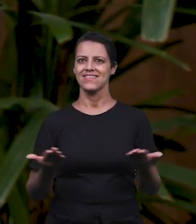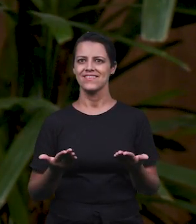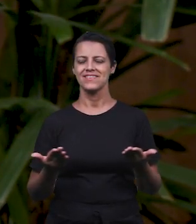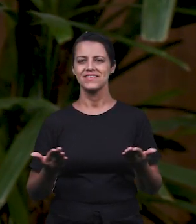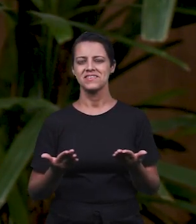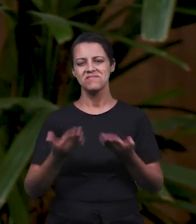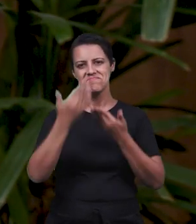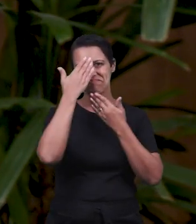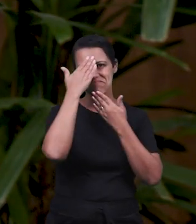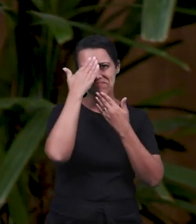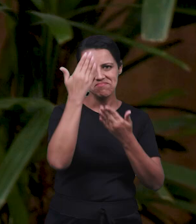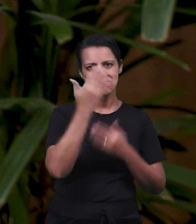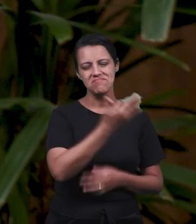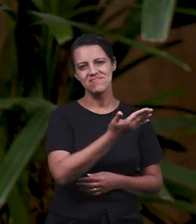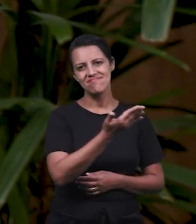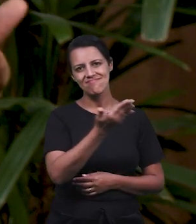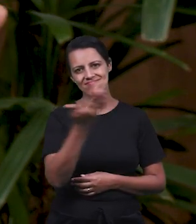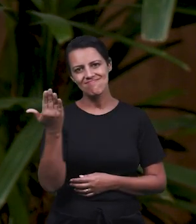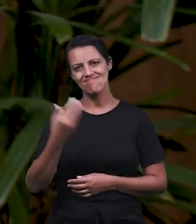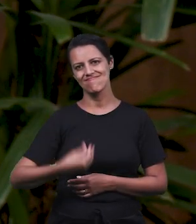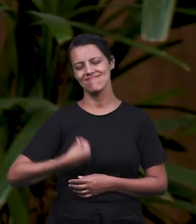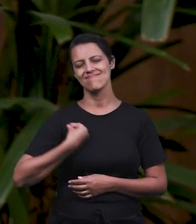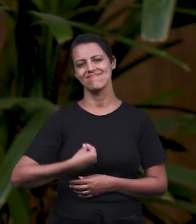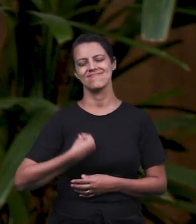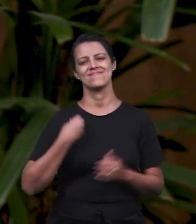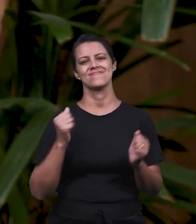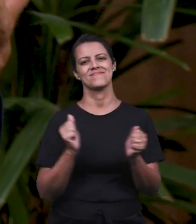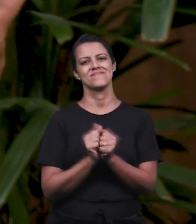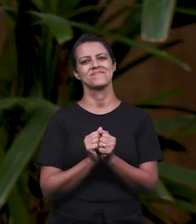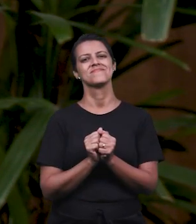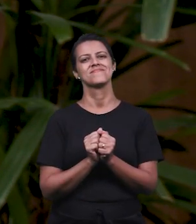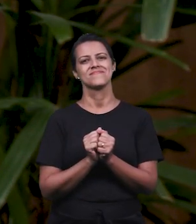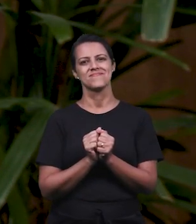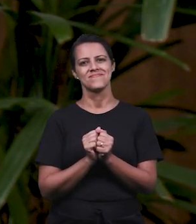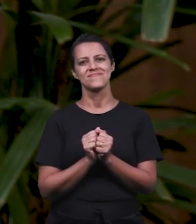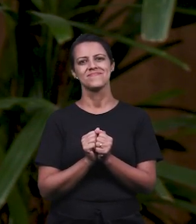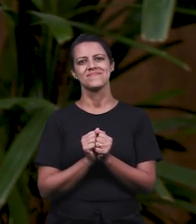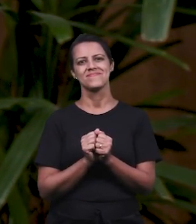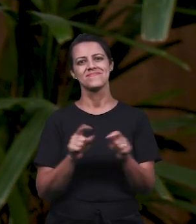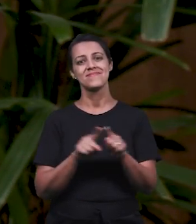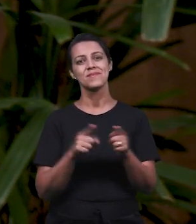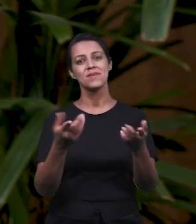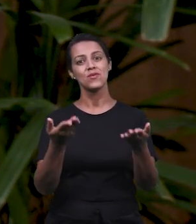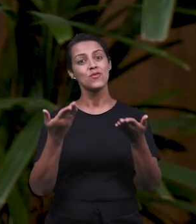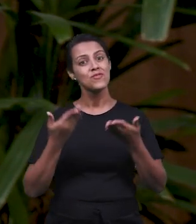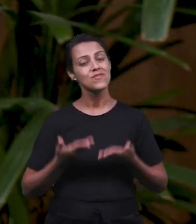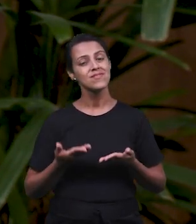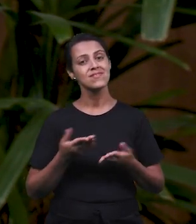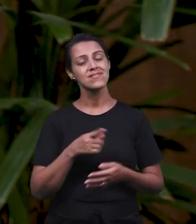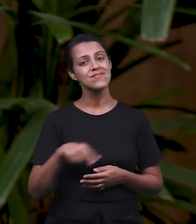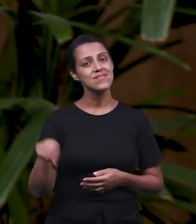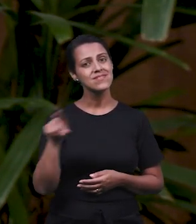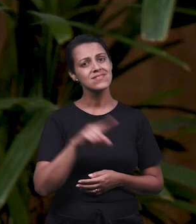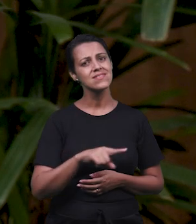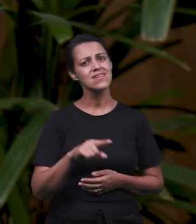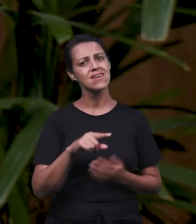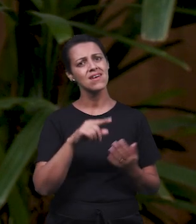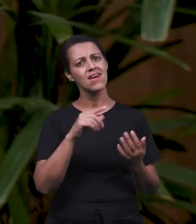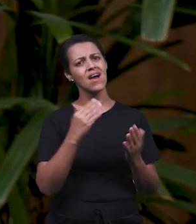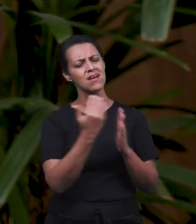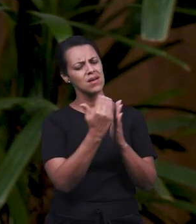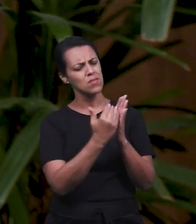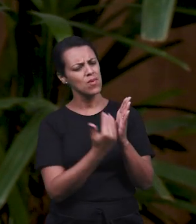queremos agradecer a todos aqueles que estiveram conosco e convidando para participar da nossa programação, de